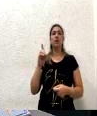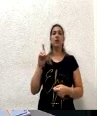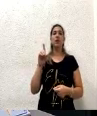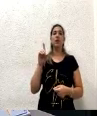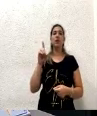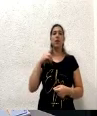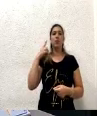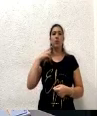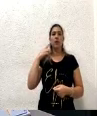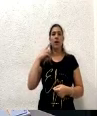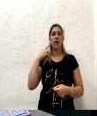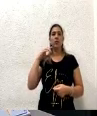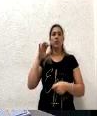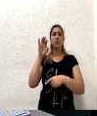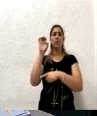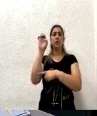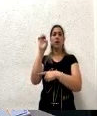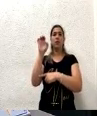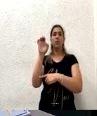Rafa Zimbaldi,